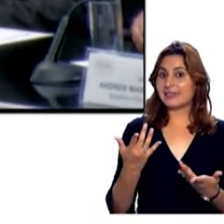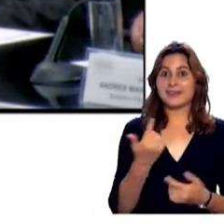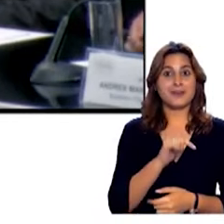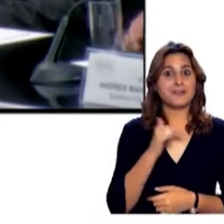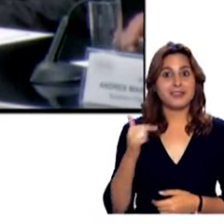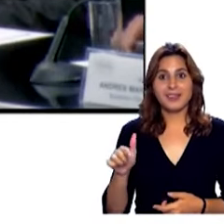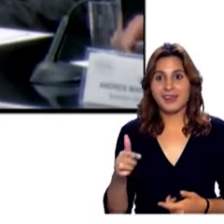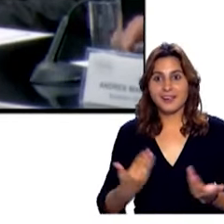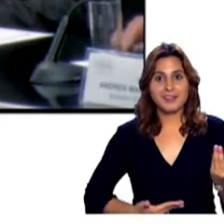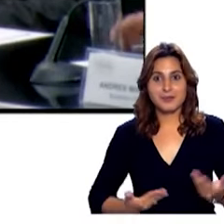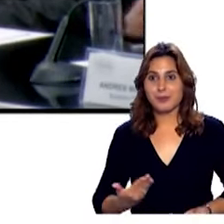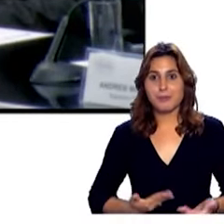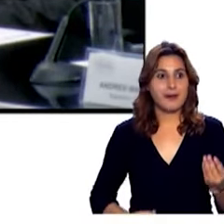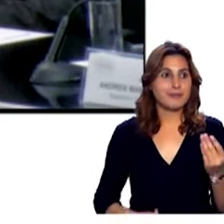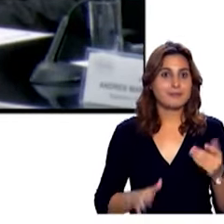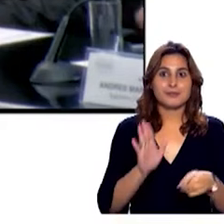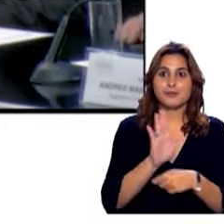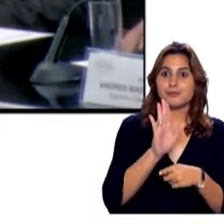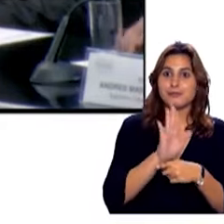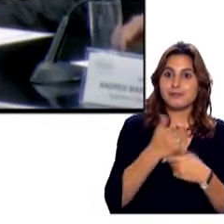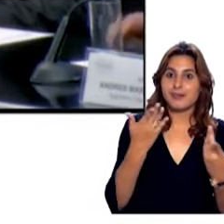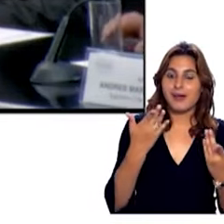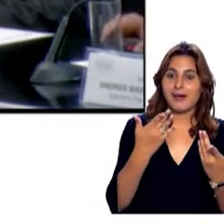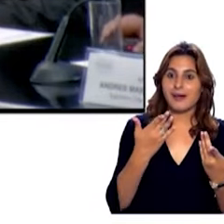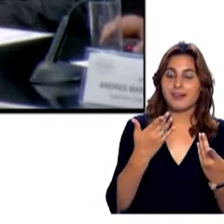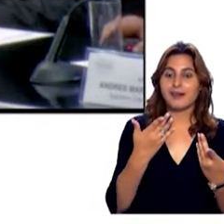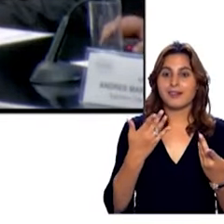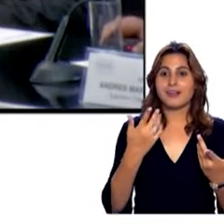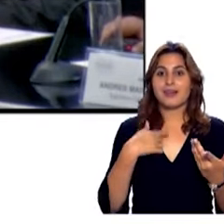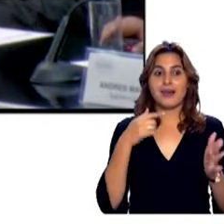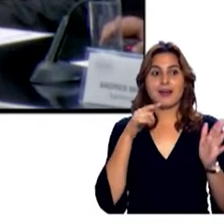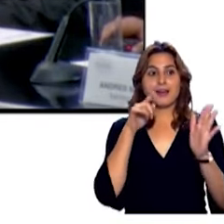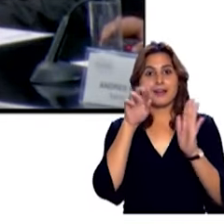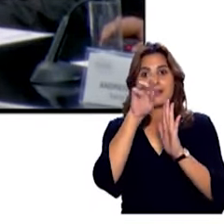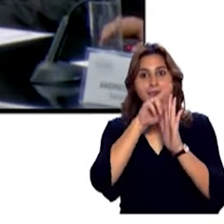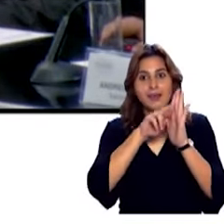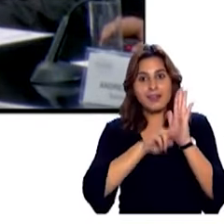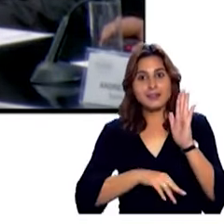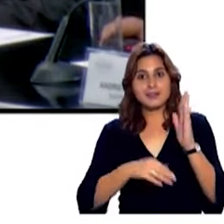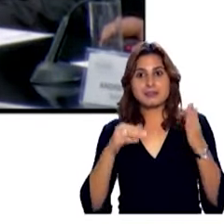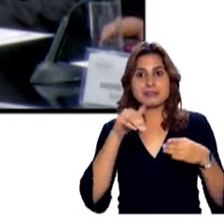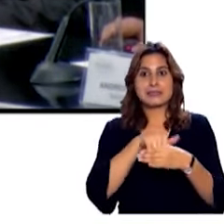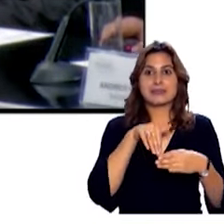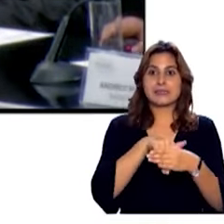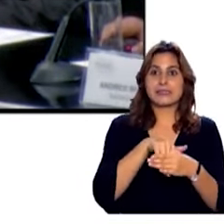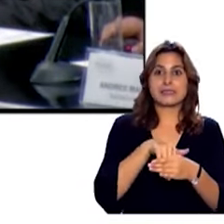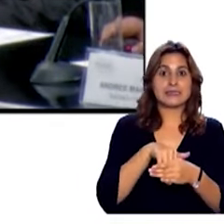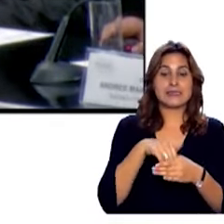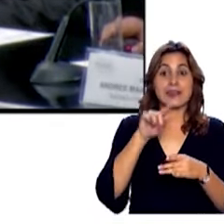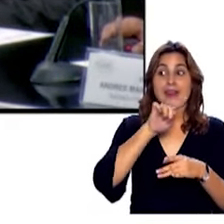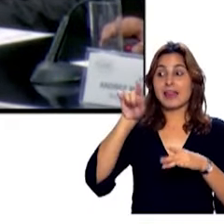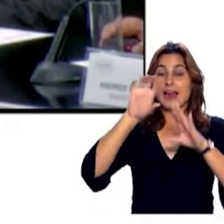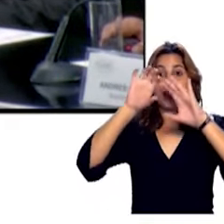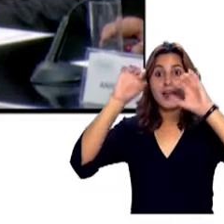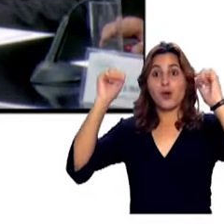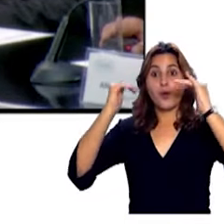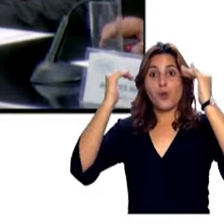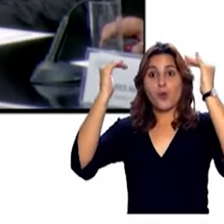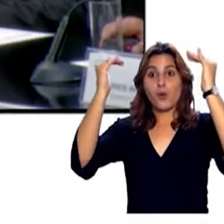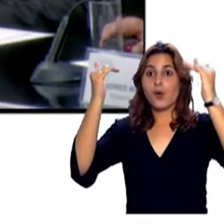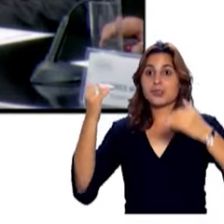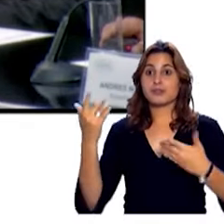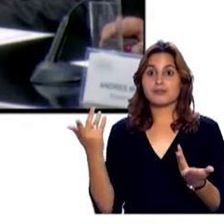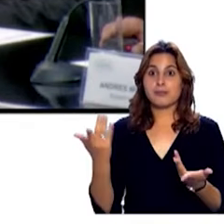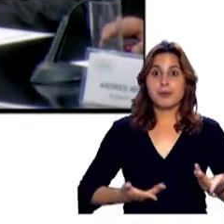eh para auxiliá-lo na redação dos votos eh dele na na corte diante da da da